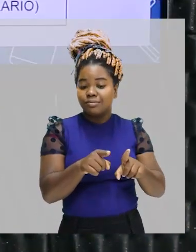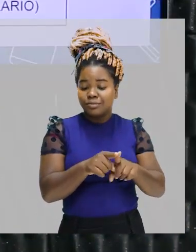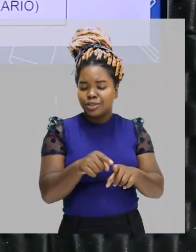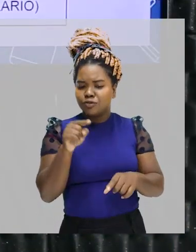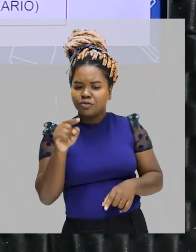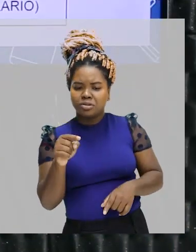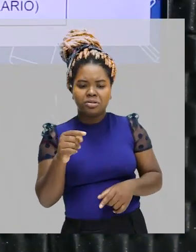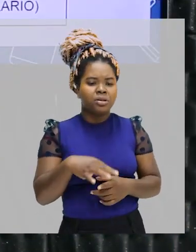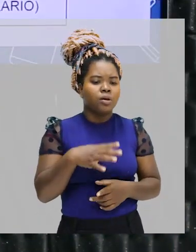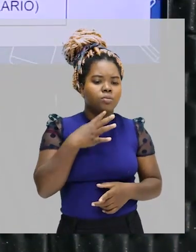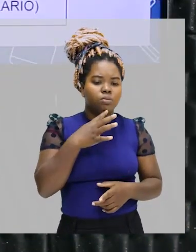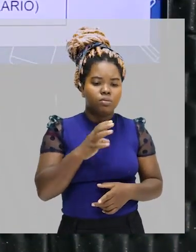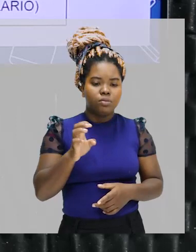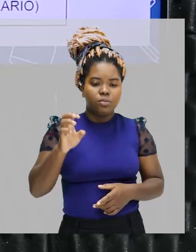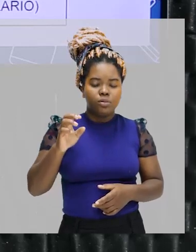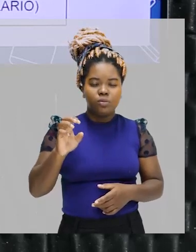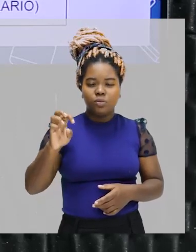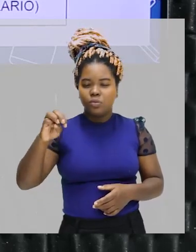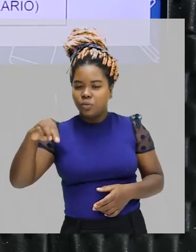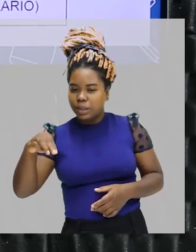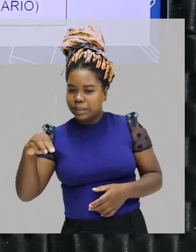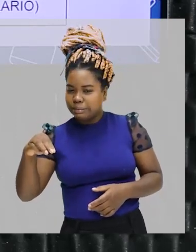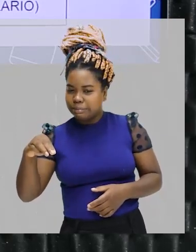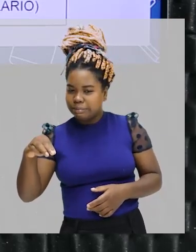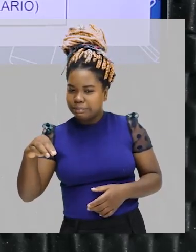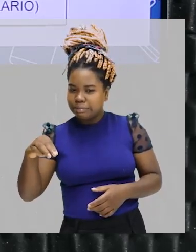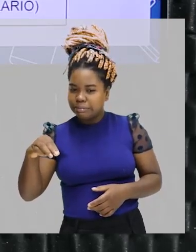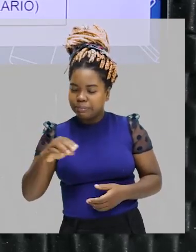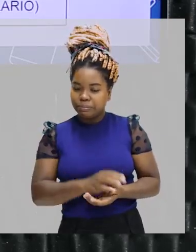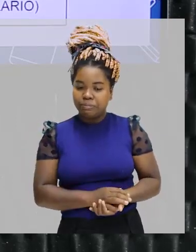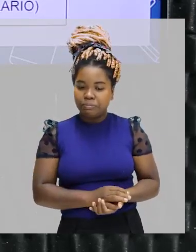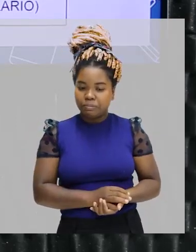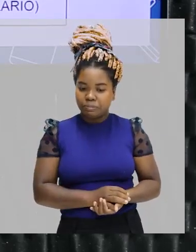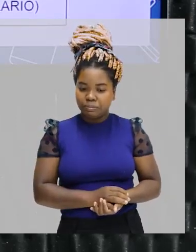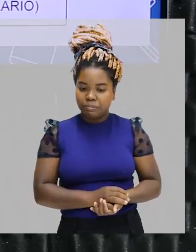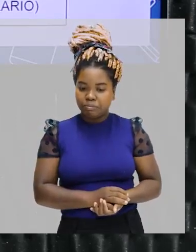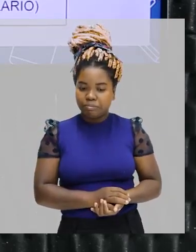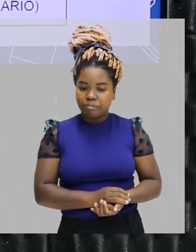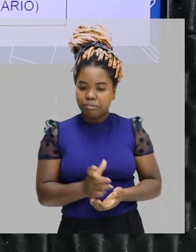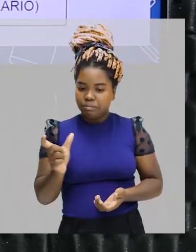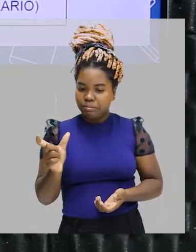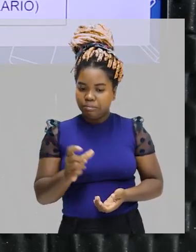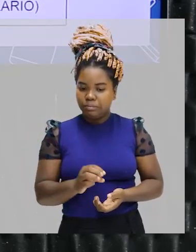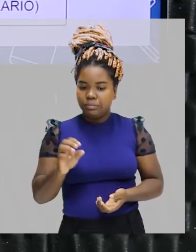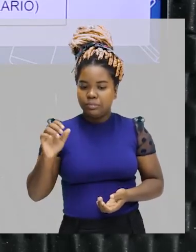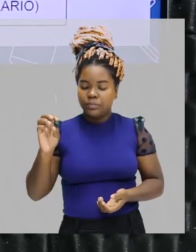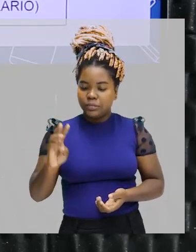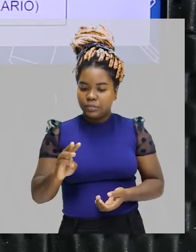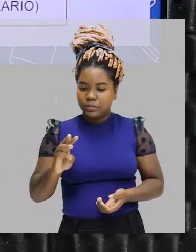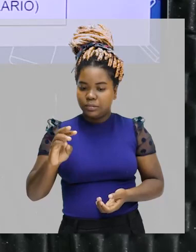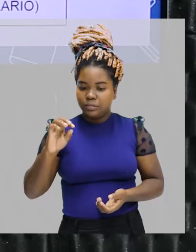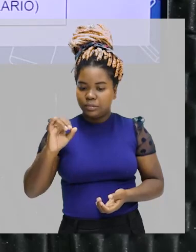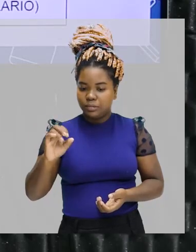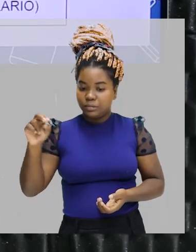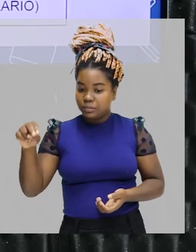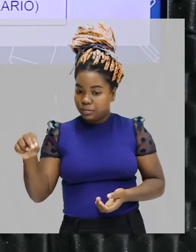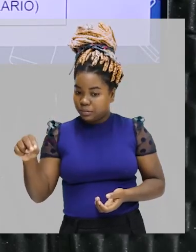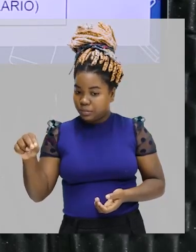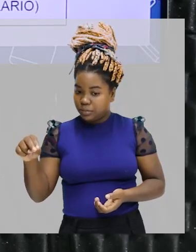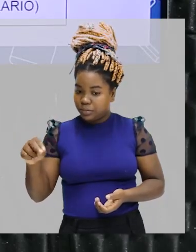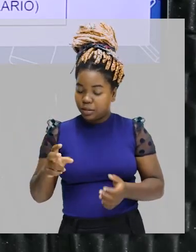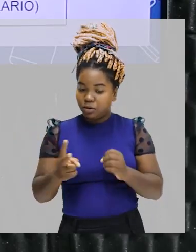palavrinha win, muito comum nos videogames, por exemplo. Win W-I-N, é o verbo